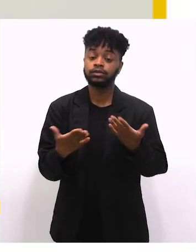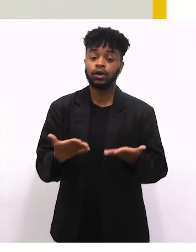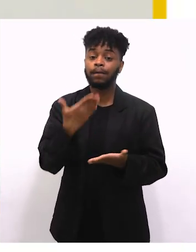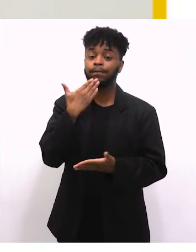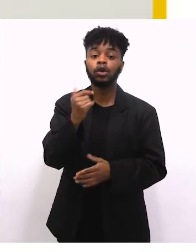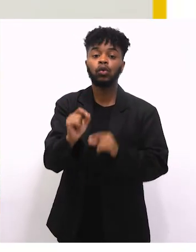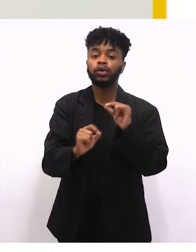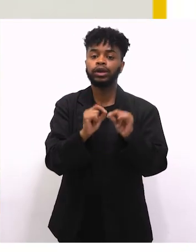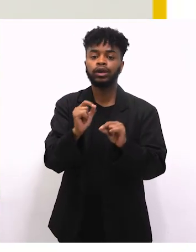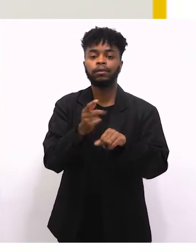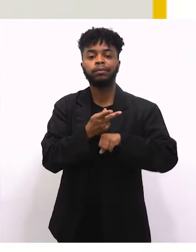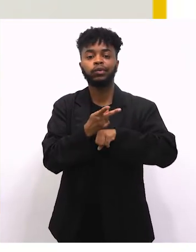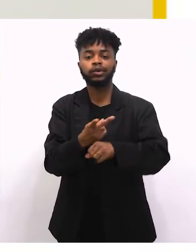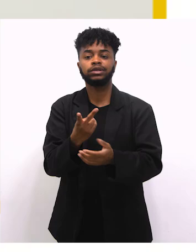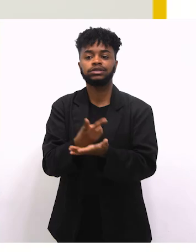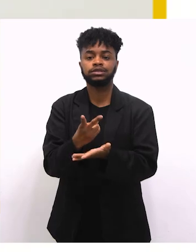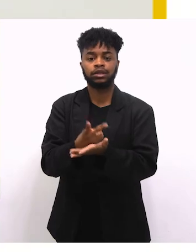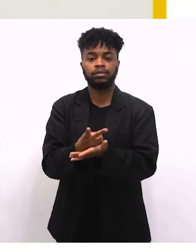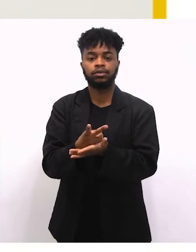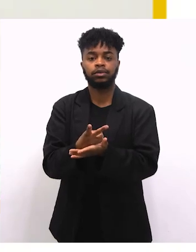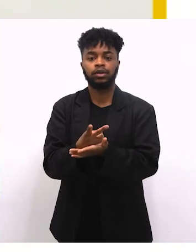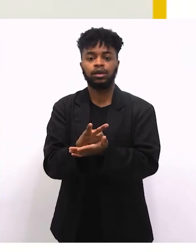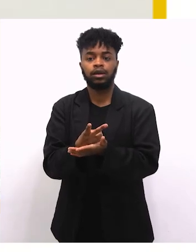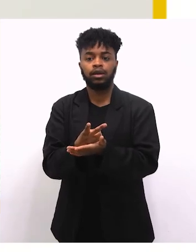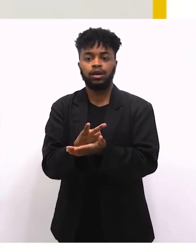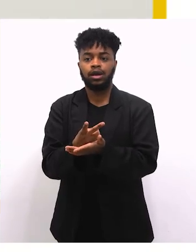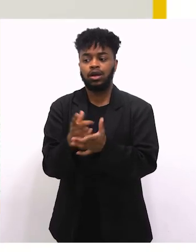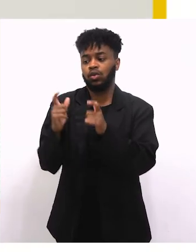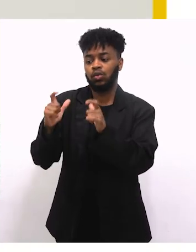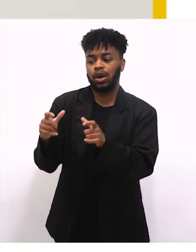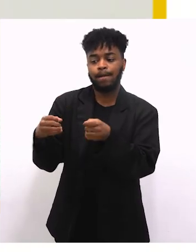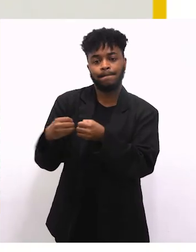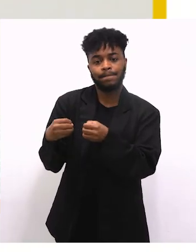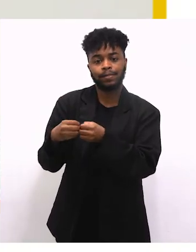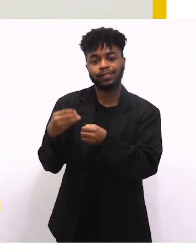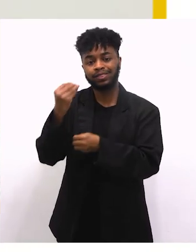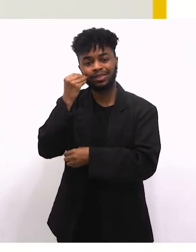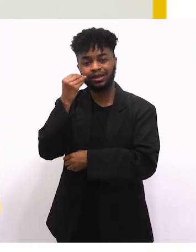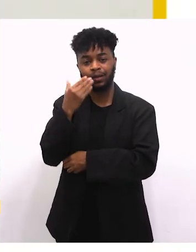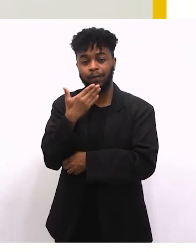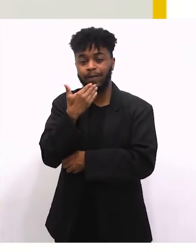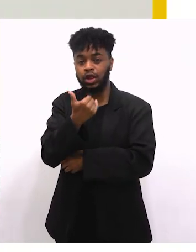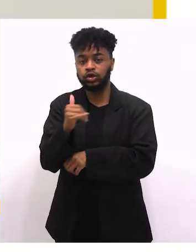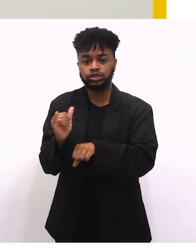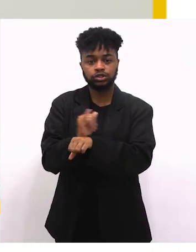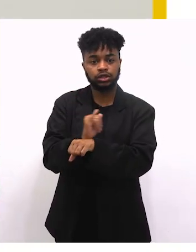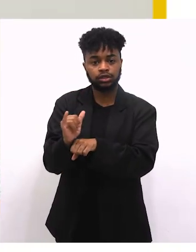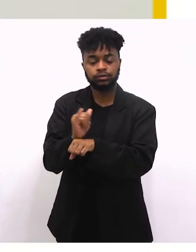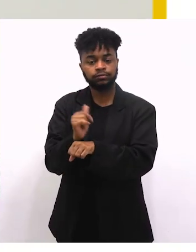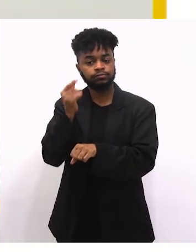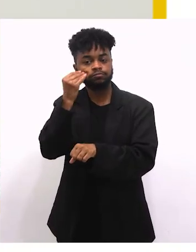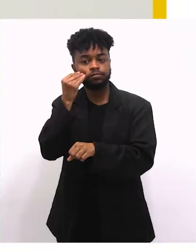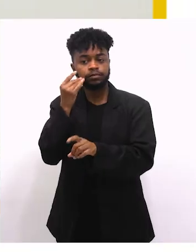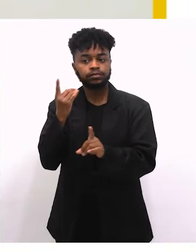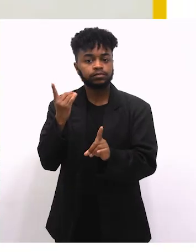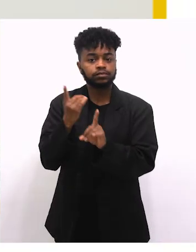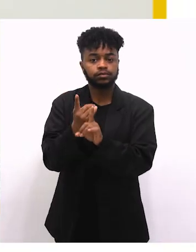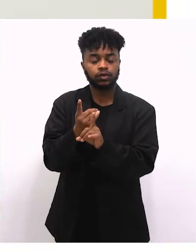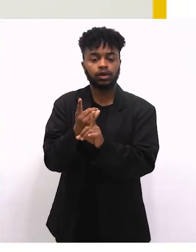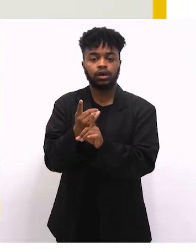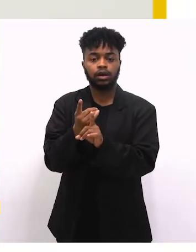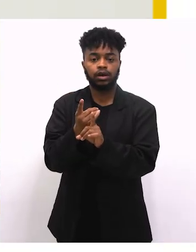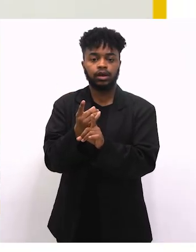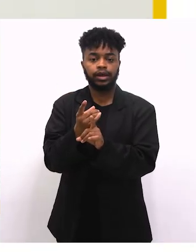Então o ideal é sempre buscar o consulado mais próximo para que tentem da melhor forma possível chegar